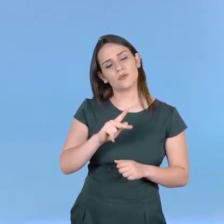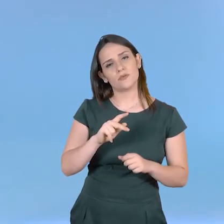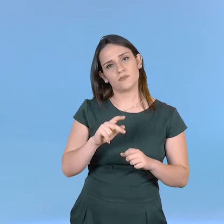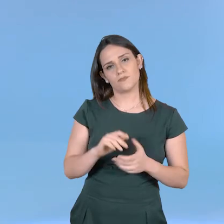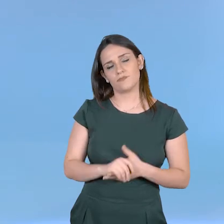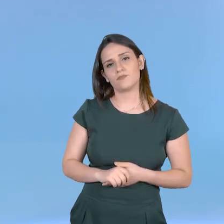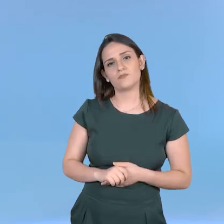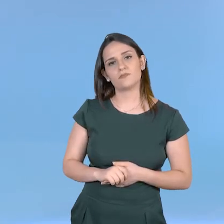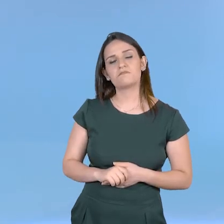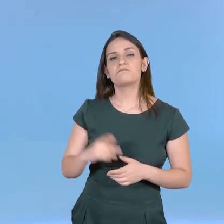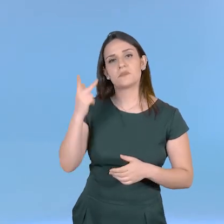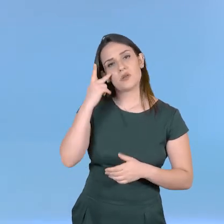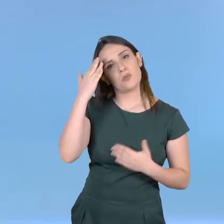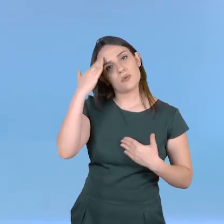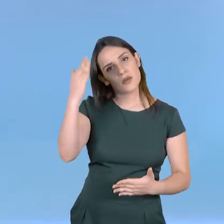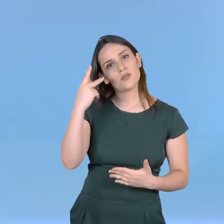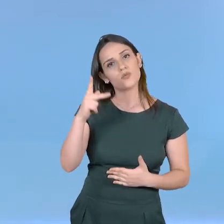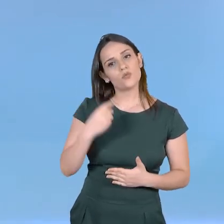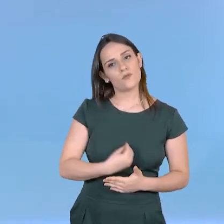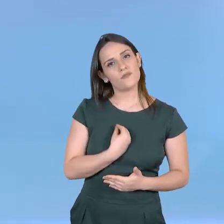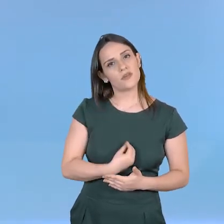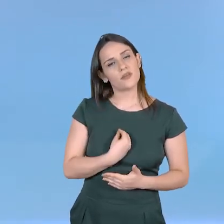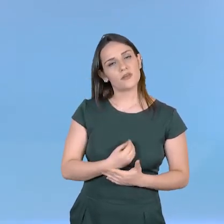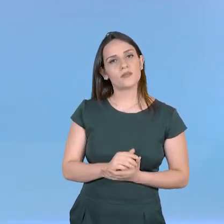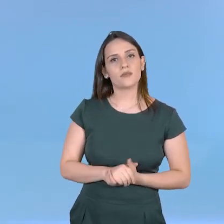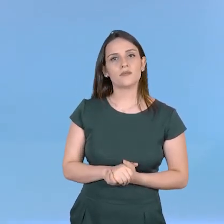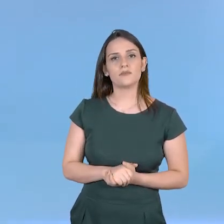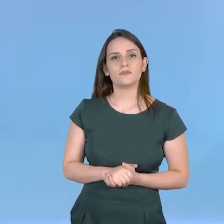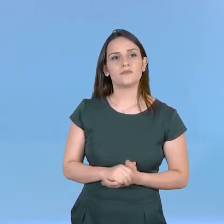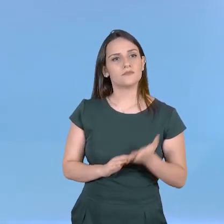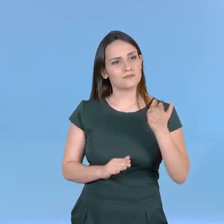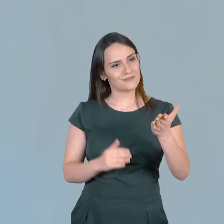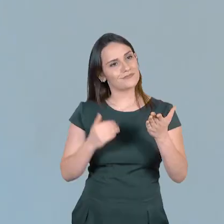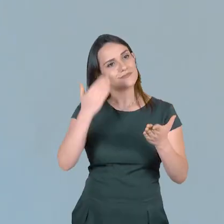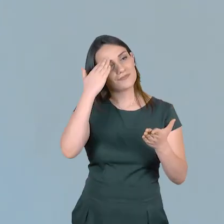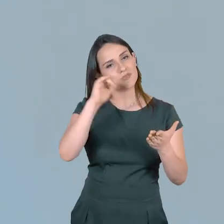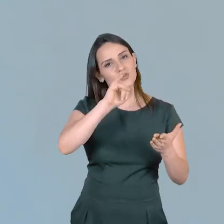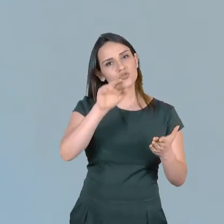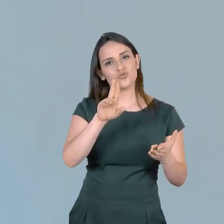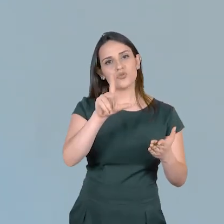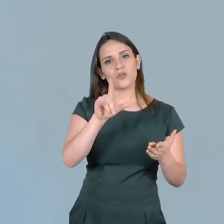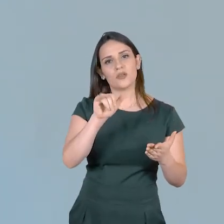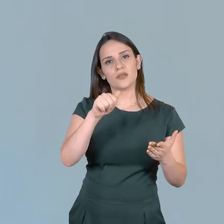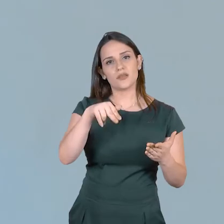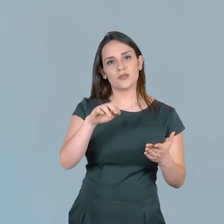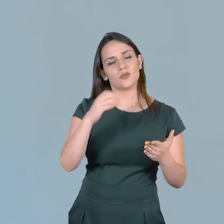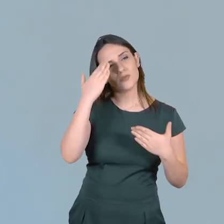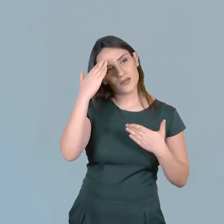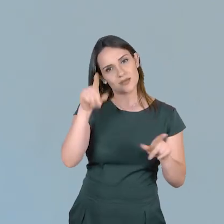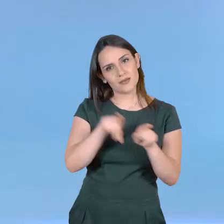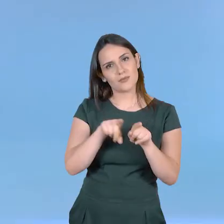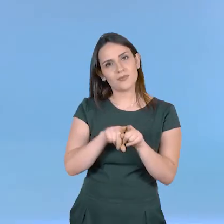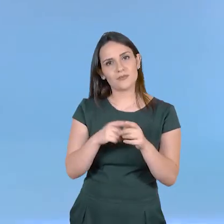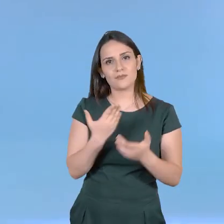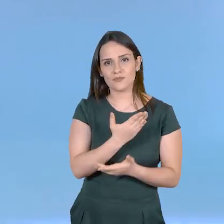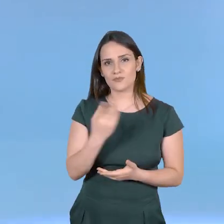obrigado pela sua presença no Considerações. E a doutora Juliane Penteado Santana, o nosso agradecimento também. Muito obrigado.